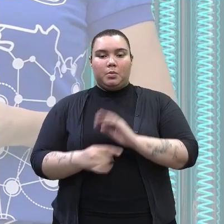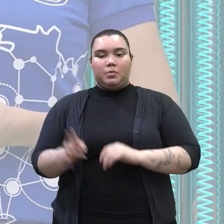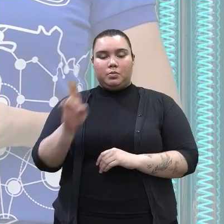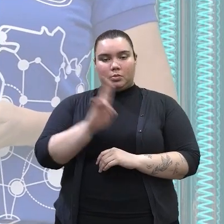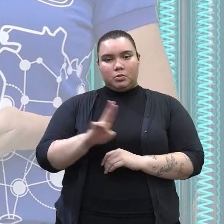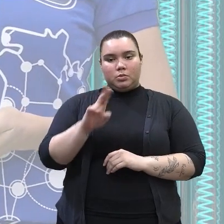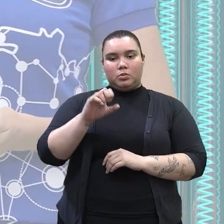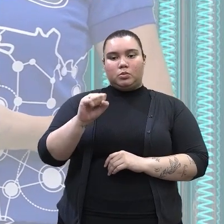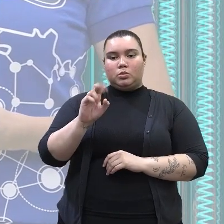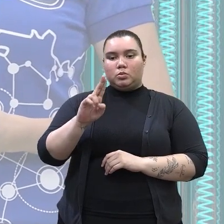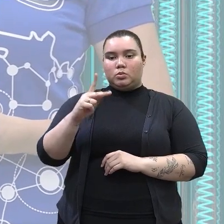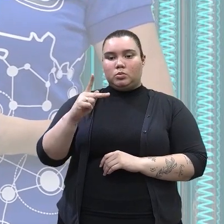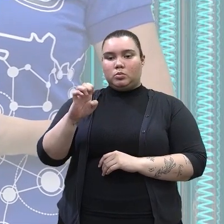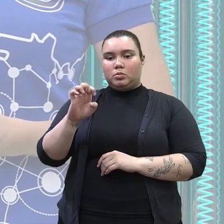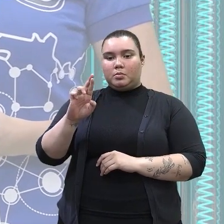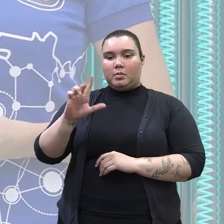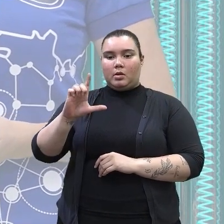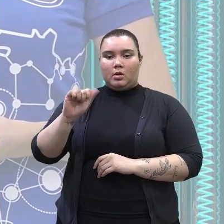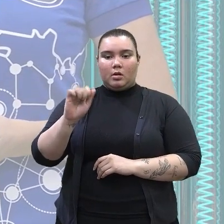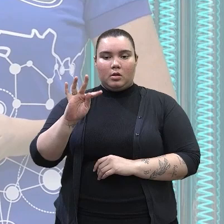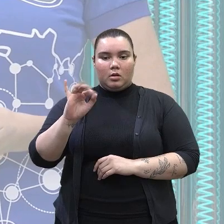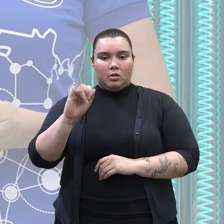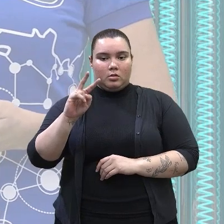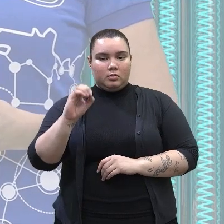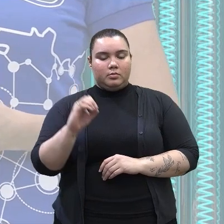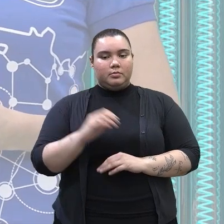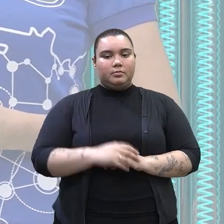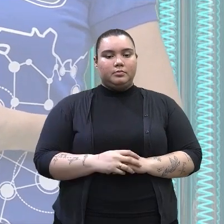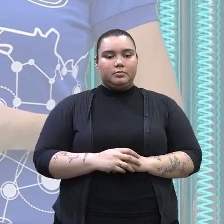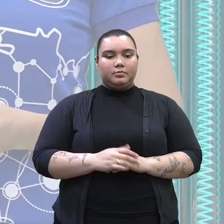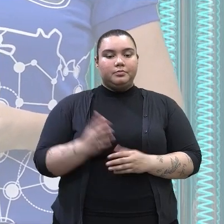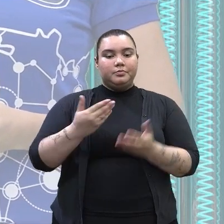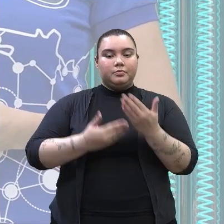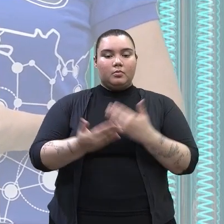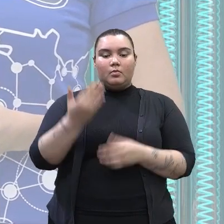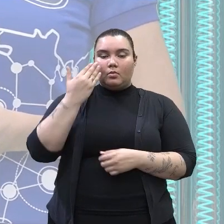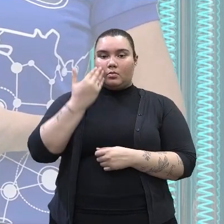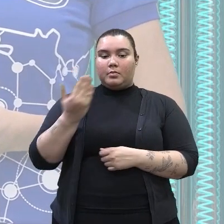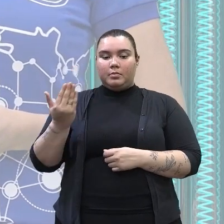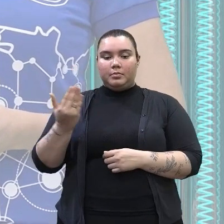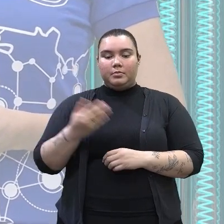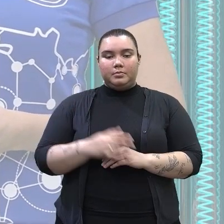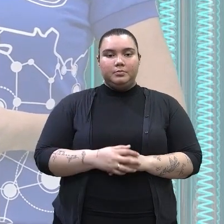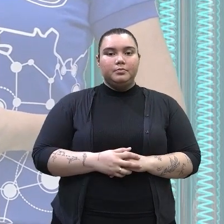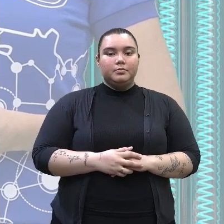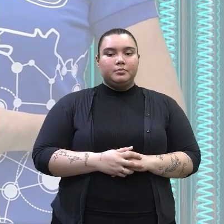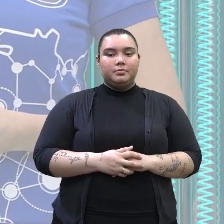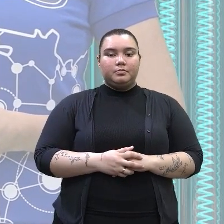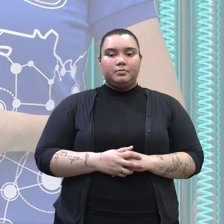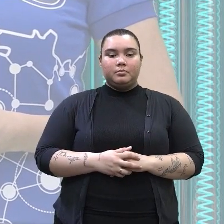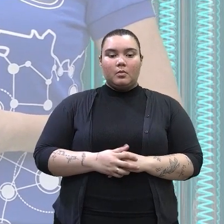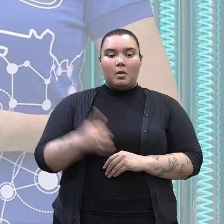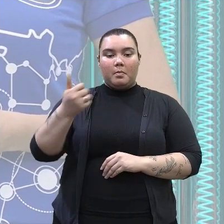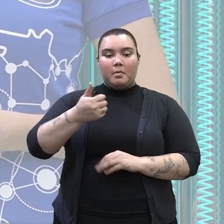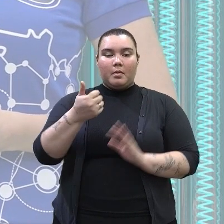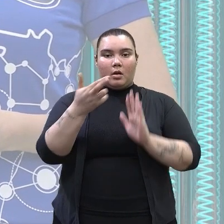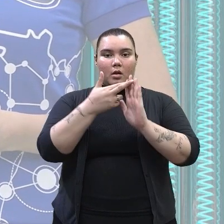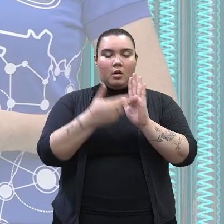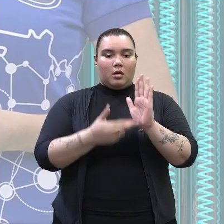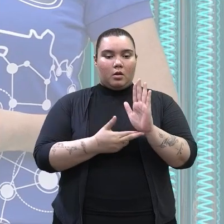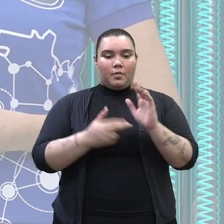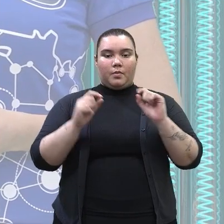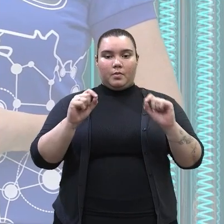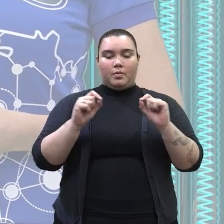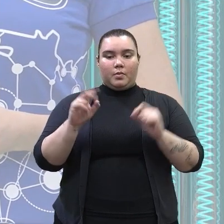O superlativo para falar sobre eles. Um pouquinho mais sobre o superlativo. Então, primeira regra que a gente vai acompanhar aqui